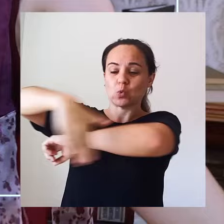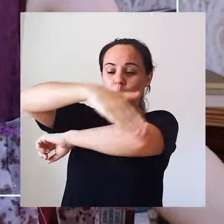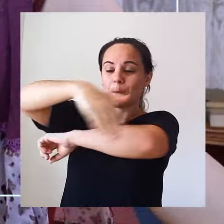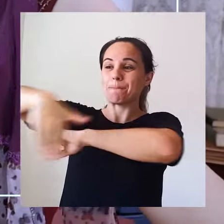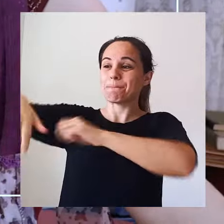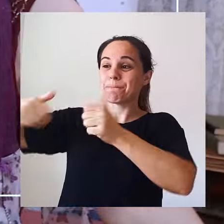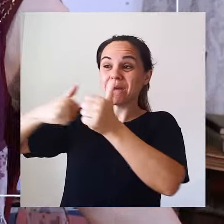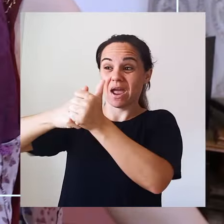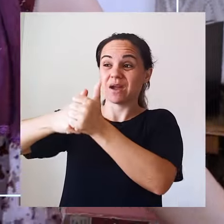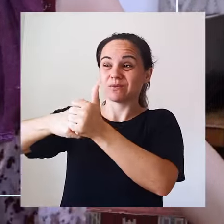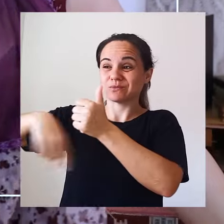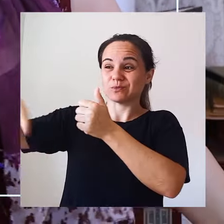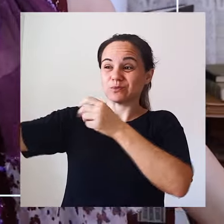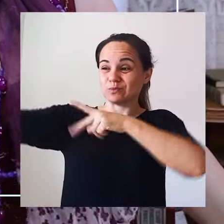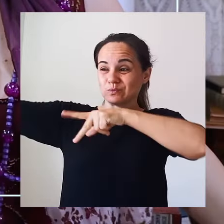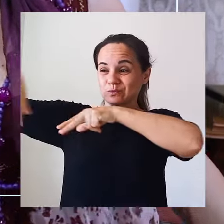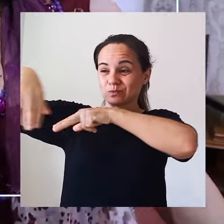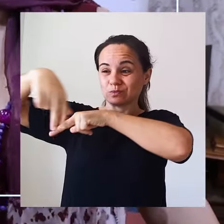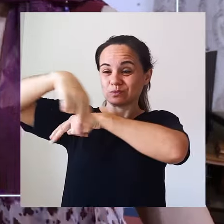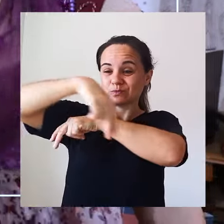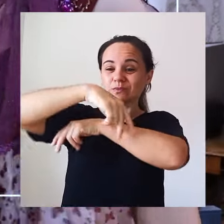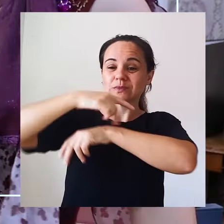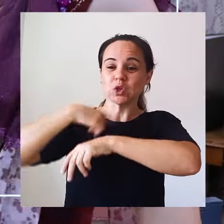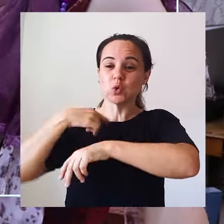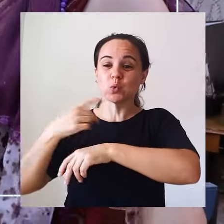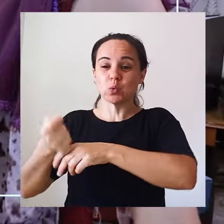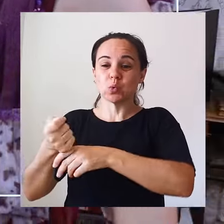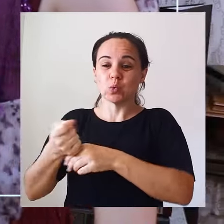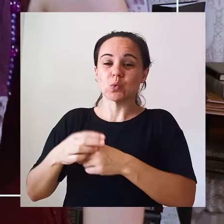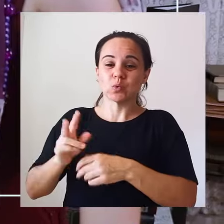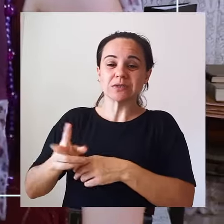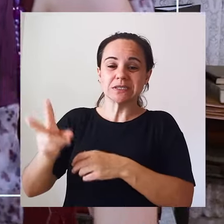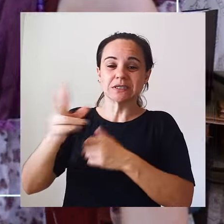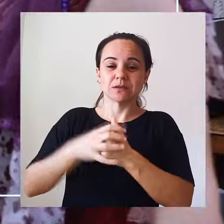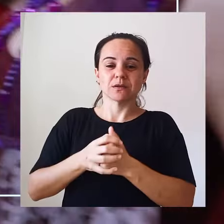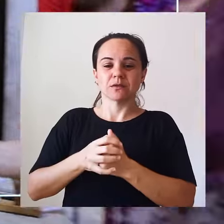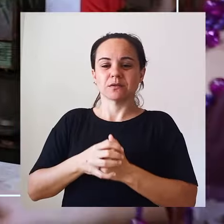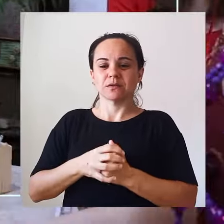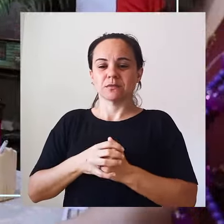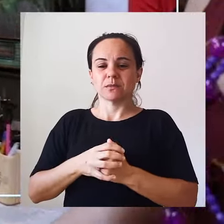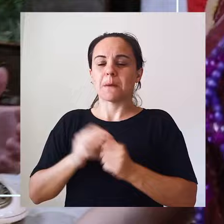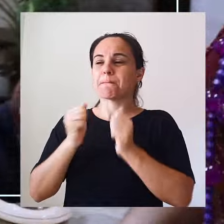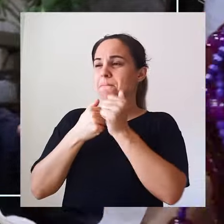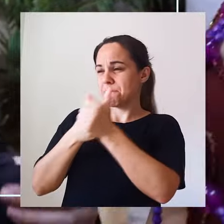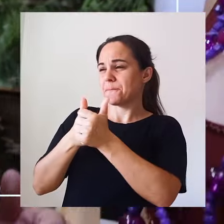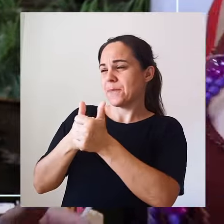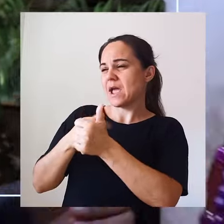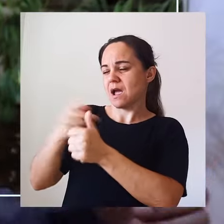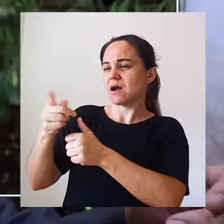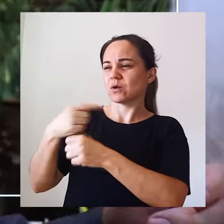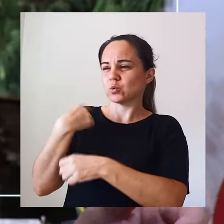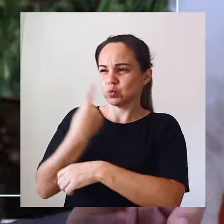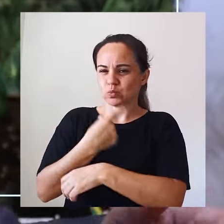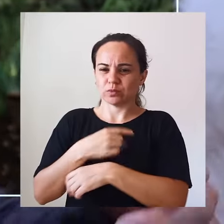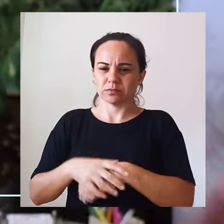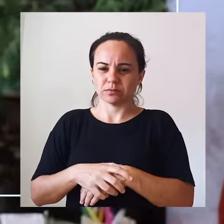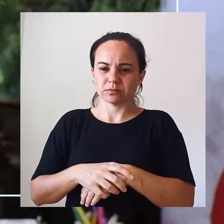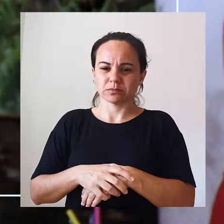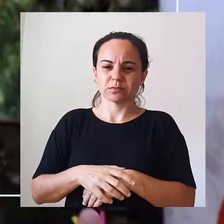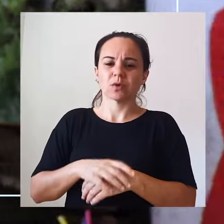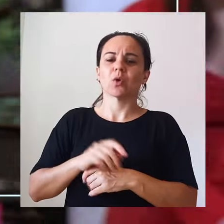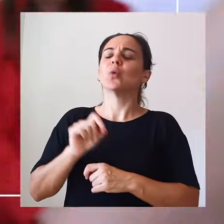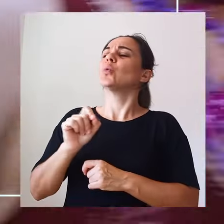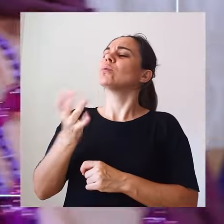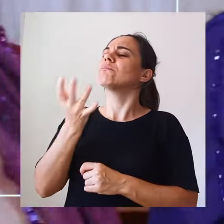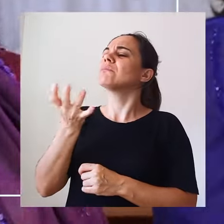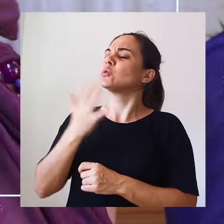de você que estava lá cortando o pasto elefante. Jovinete, O que